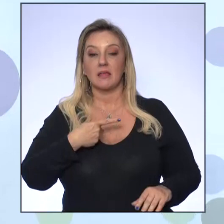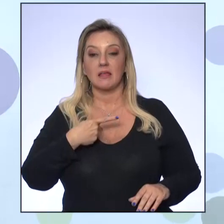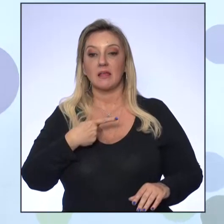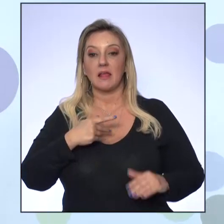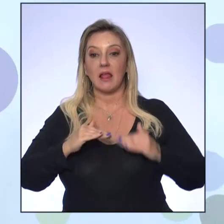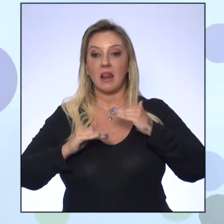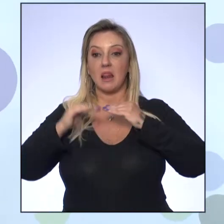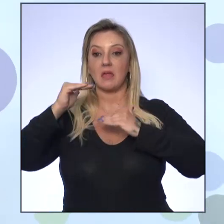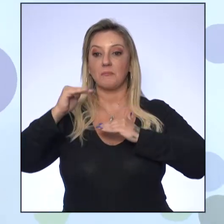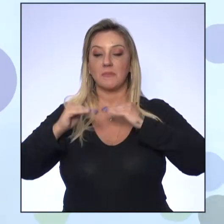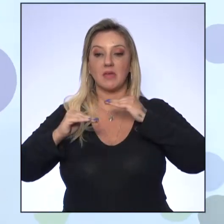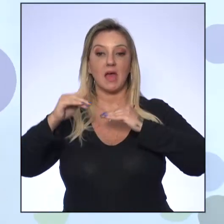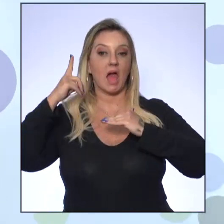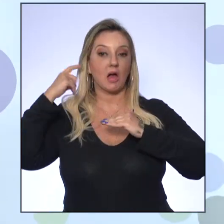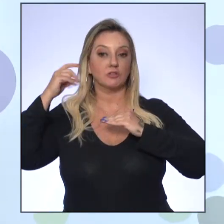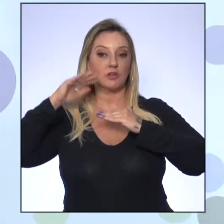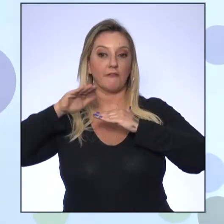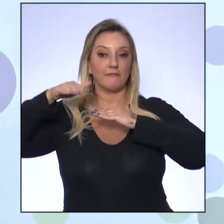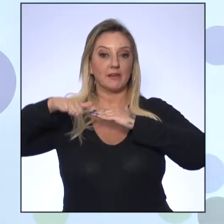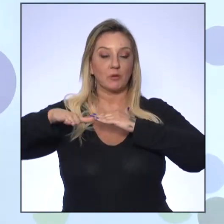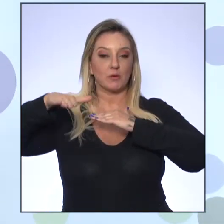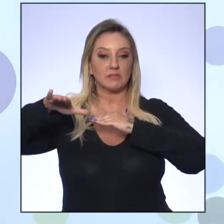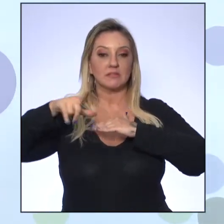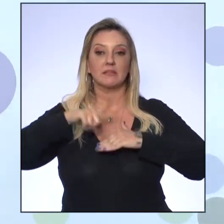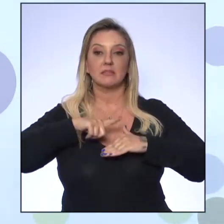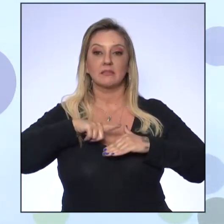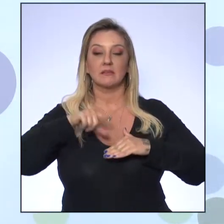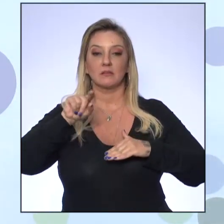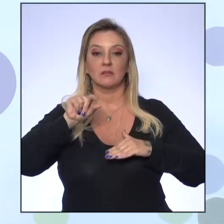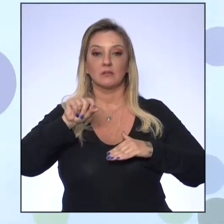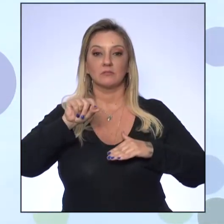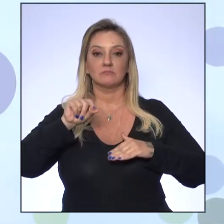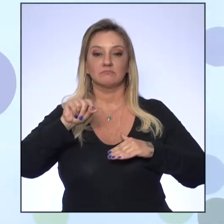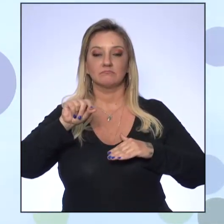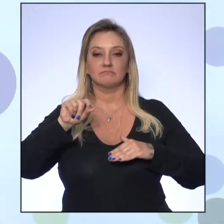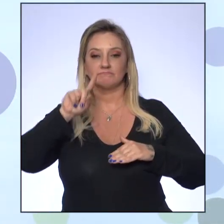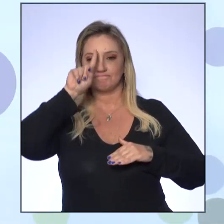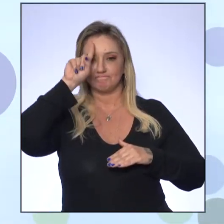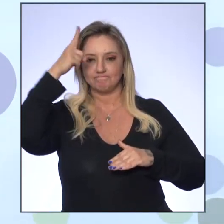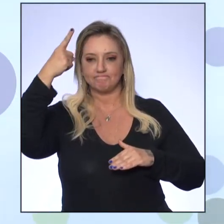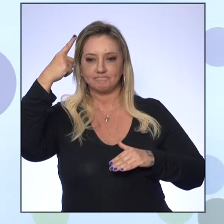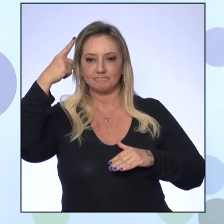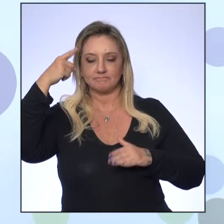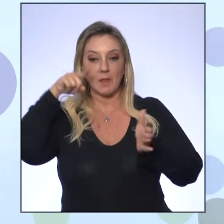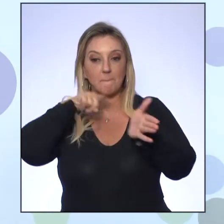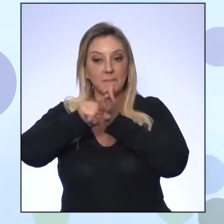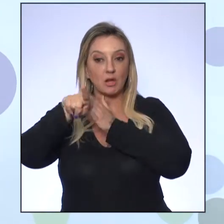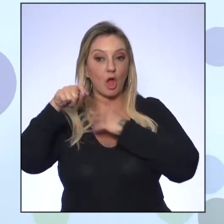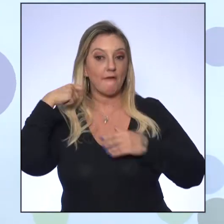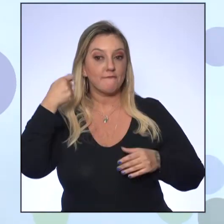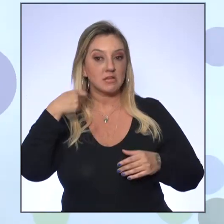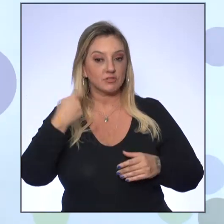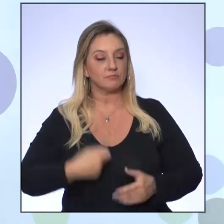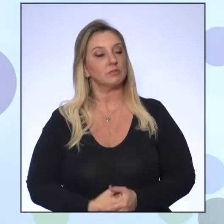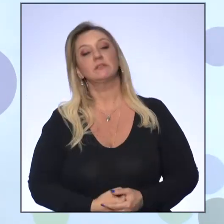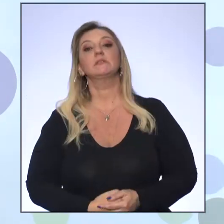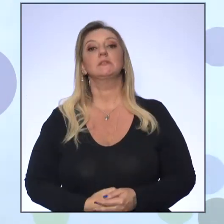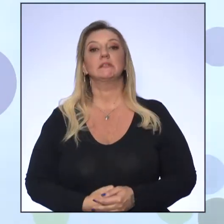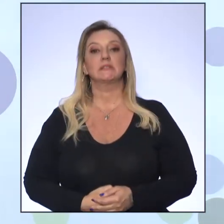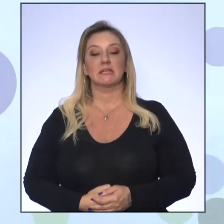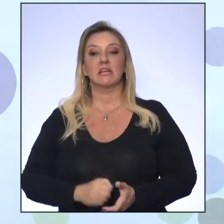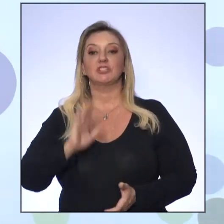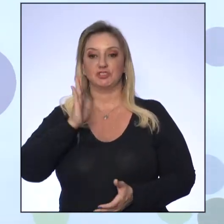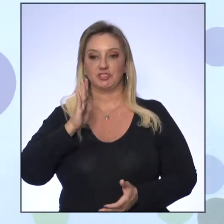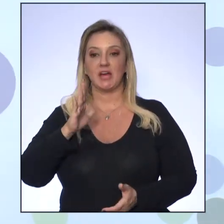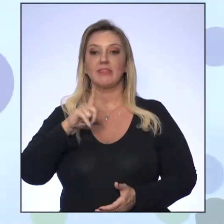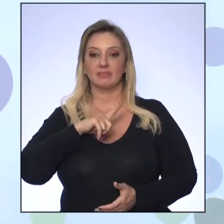limiar auditivo para frequências. E aí eu trouxe aqui para vocês uma questão de vestibular. Essa questão, por acaso, já caiu